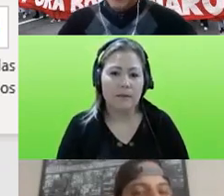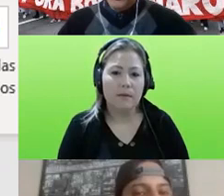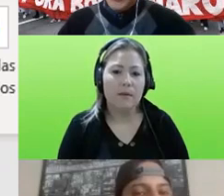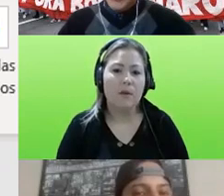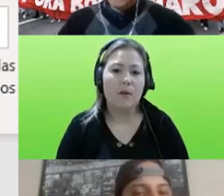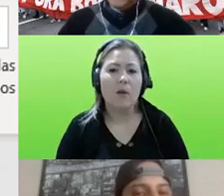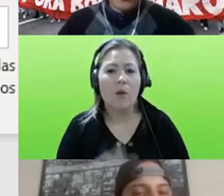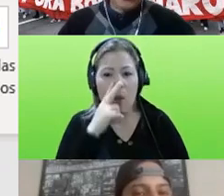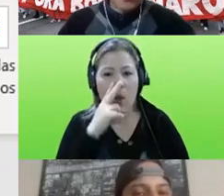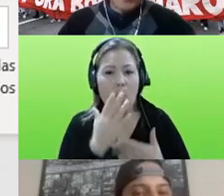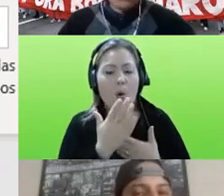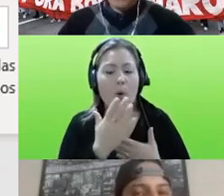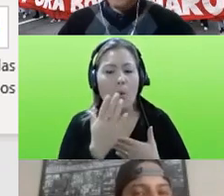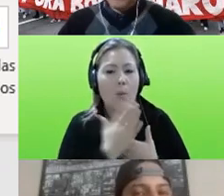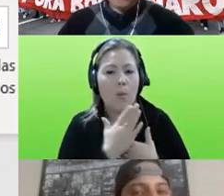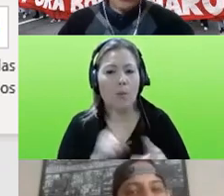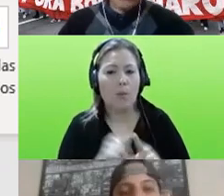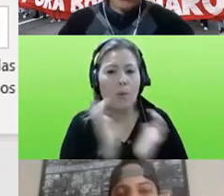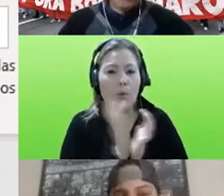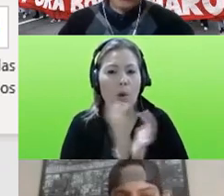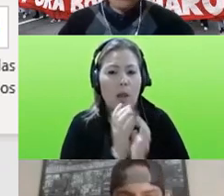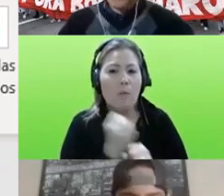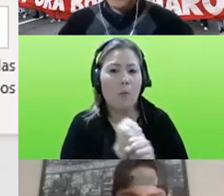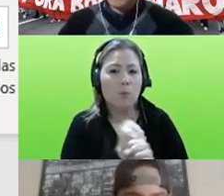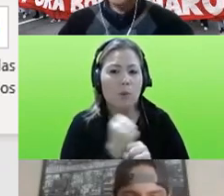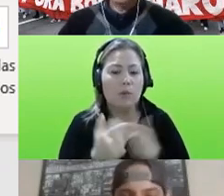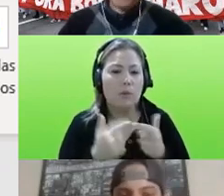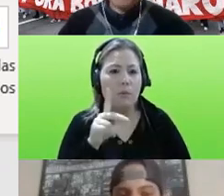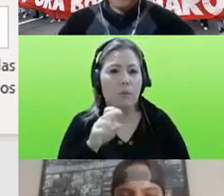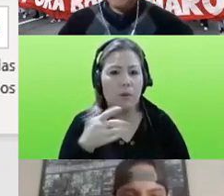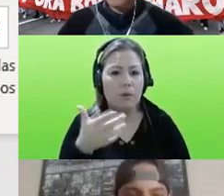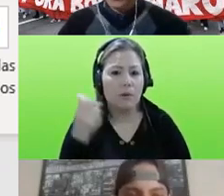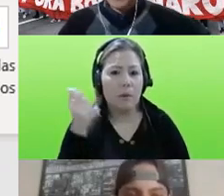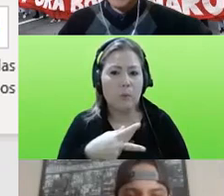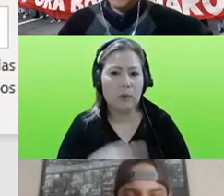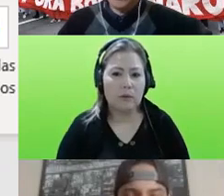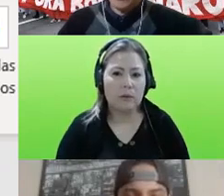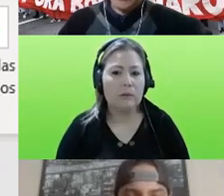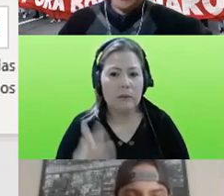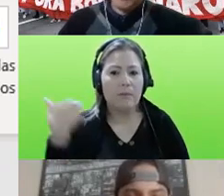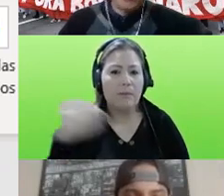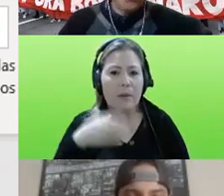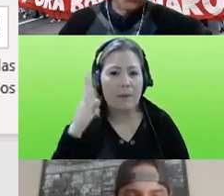colaboradores na PUC-RS. Foi nosso colega durante vários anos, agora está aposentado. E ele sempre vem ao Brasil, estará aqui